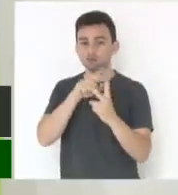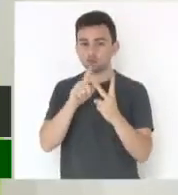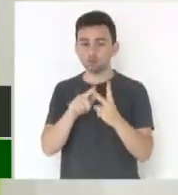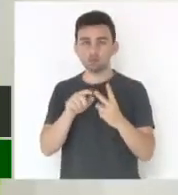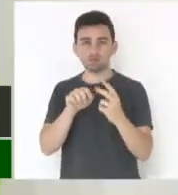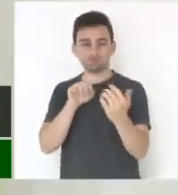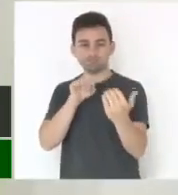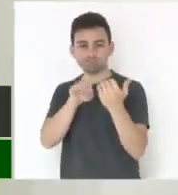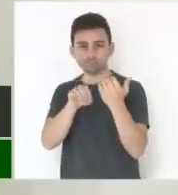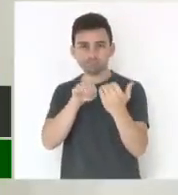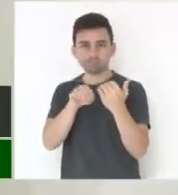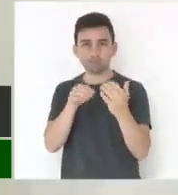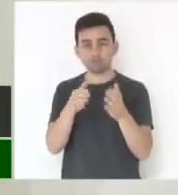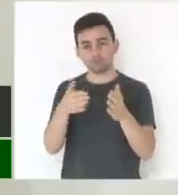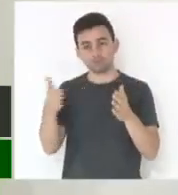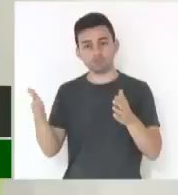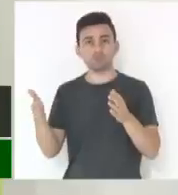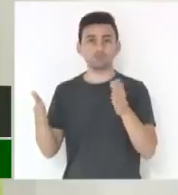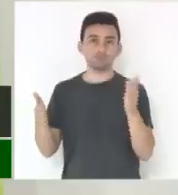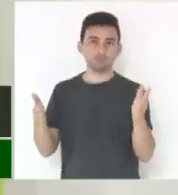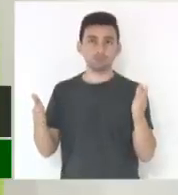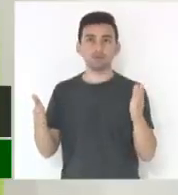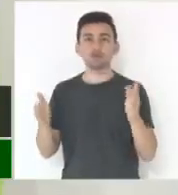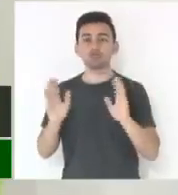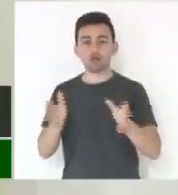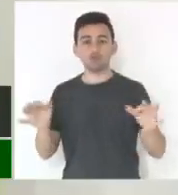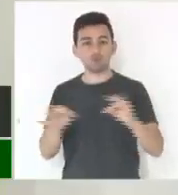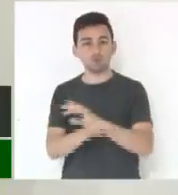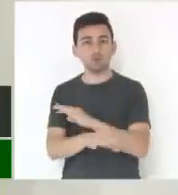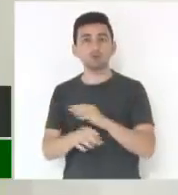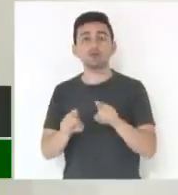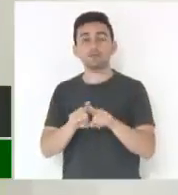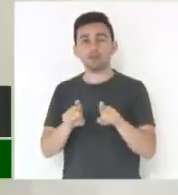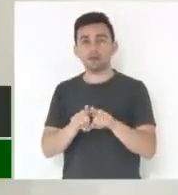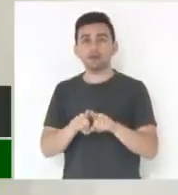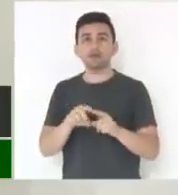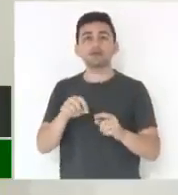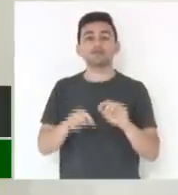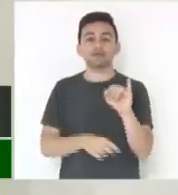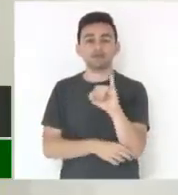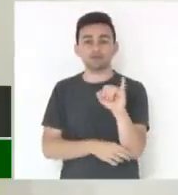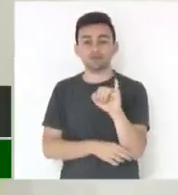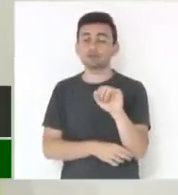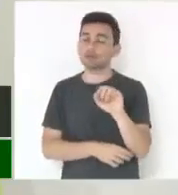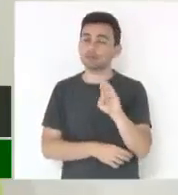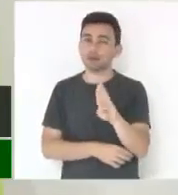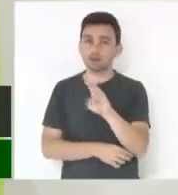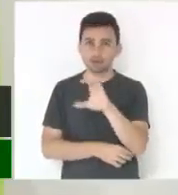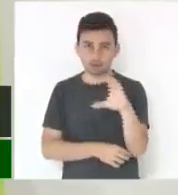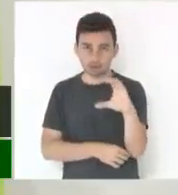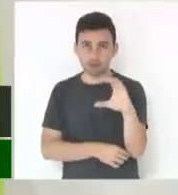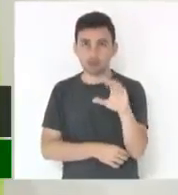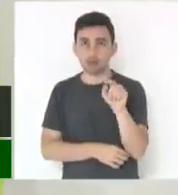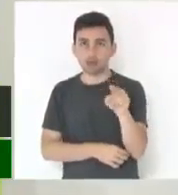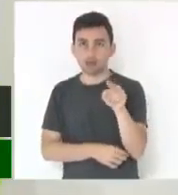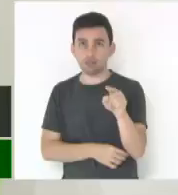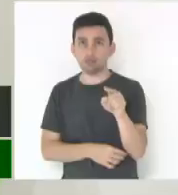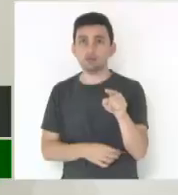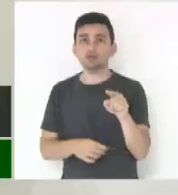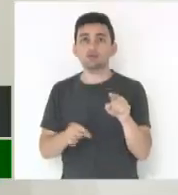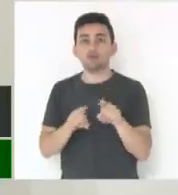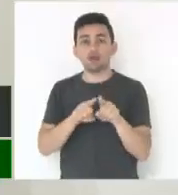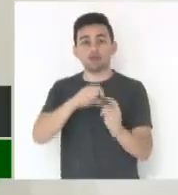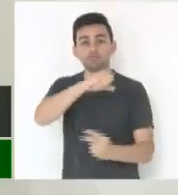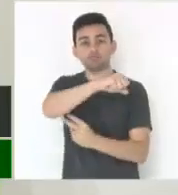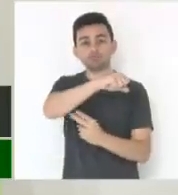prontas e as duas pontes em Itajaí, a marginal oeste e leste, em Balneário Camboriú, não tinham